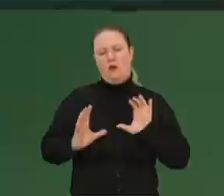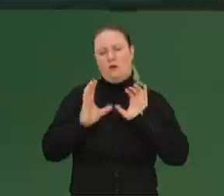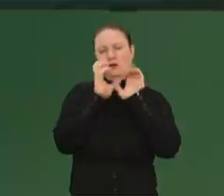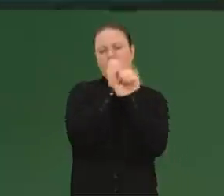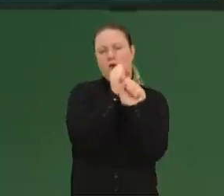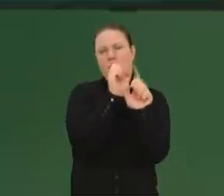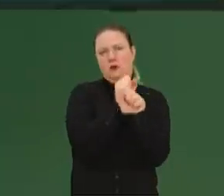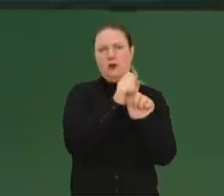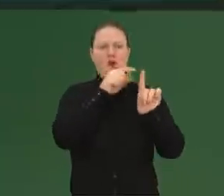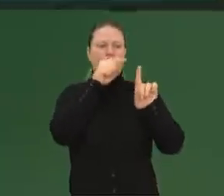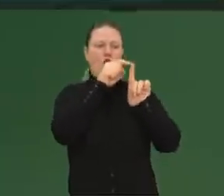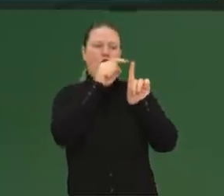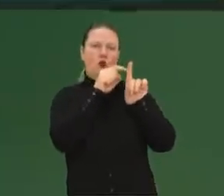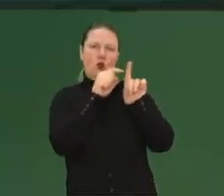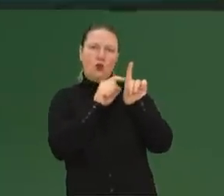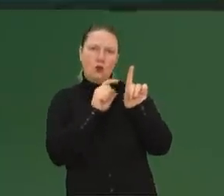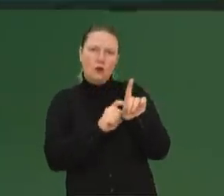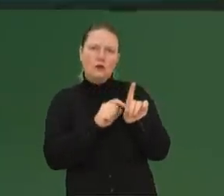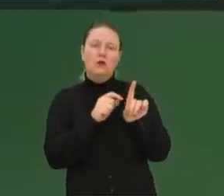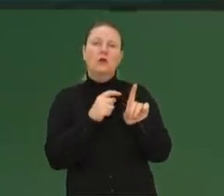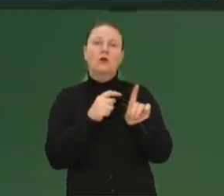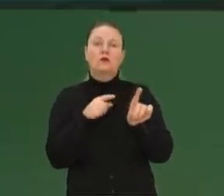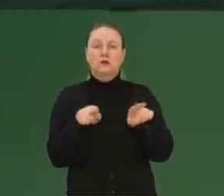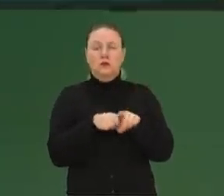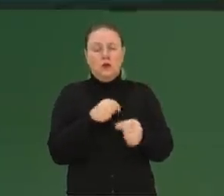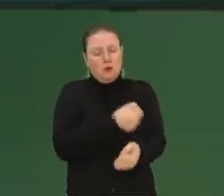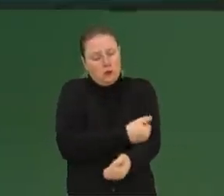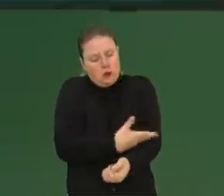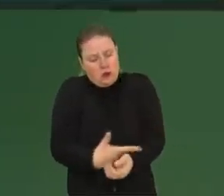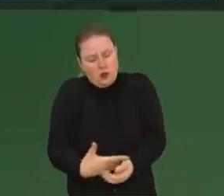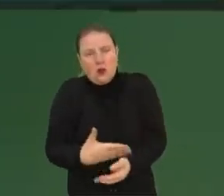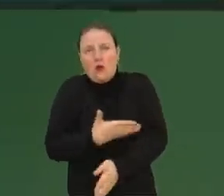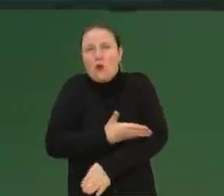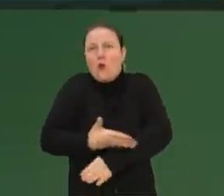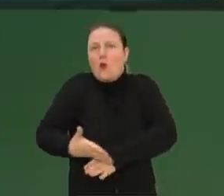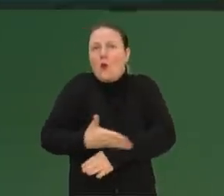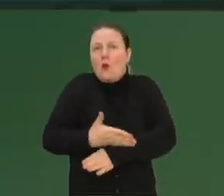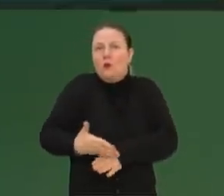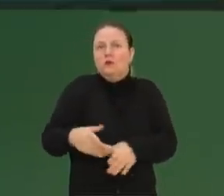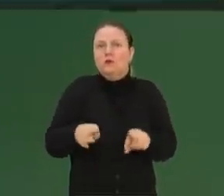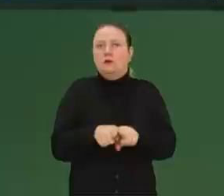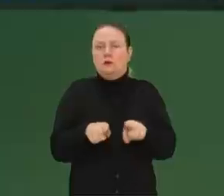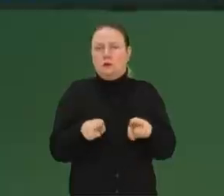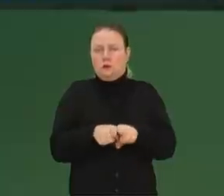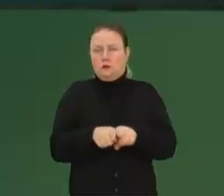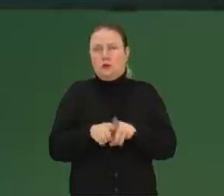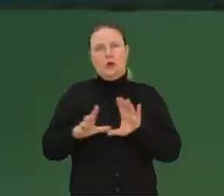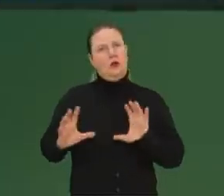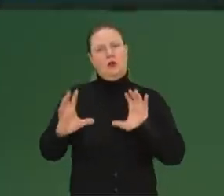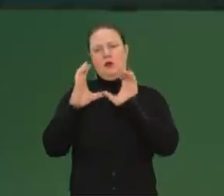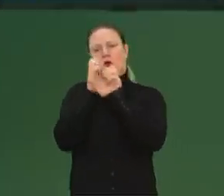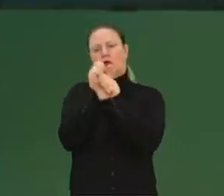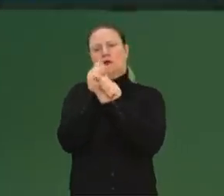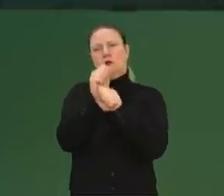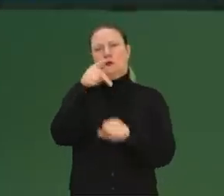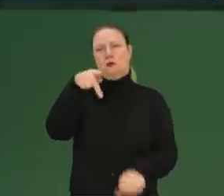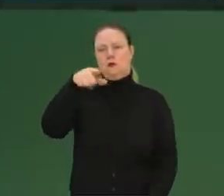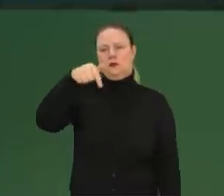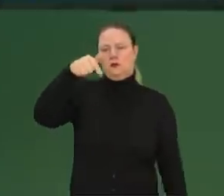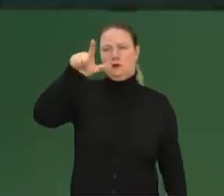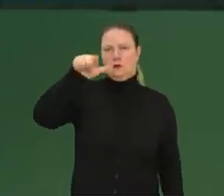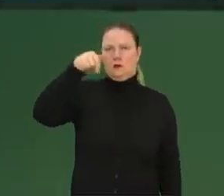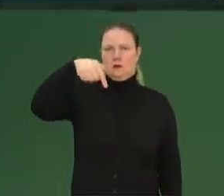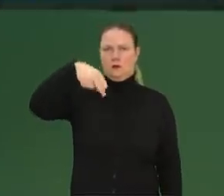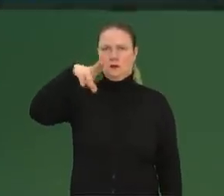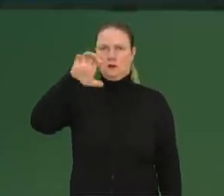os tipos de glóbulos brancos, né? E também vai analisar a quantidade aí de plaquetas, tá? Então, olha só aqui nessa